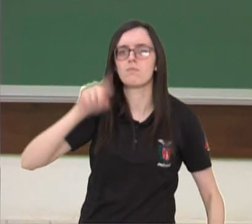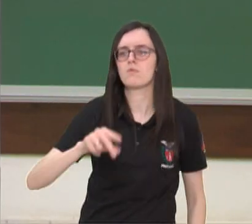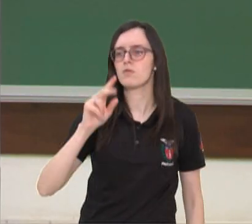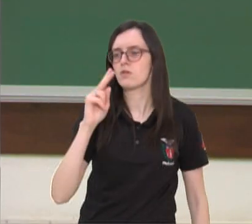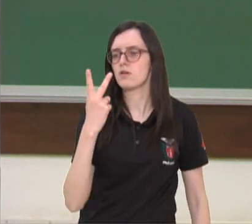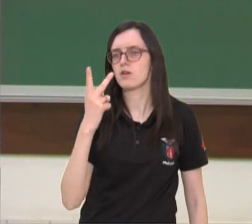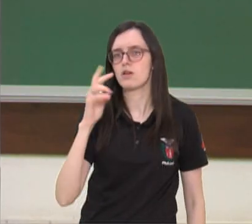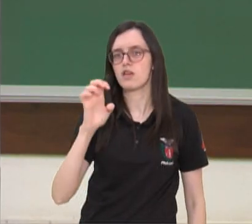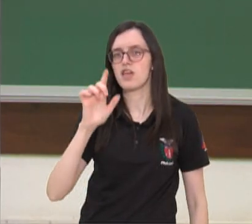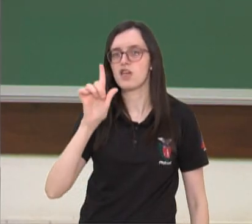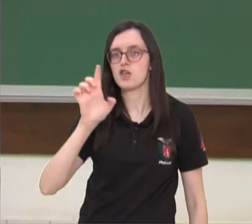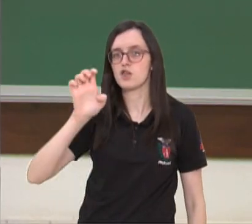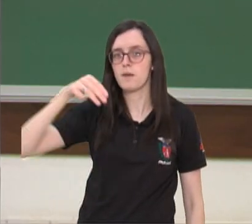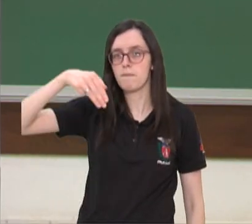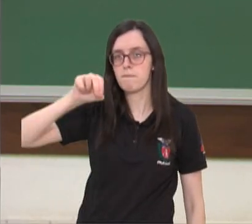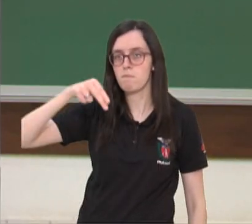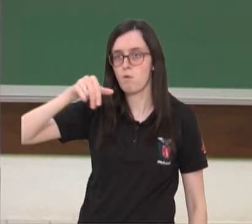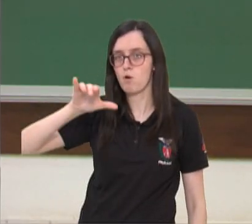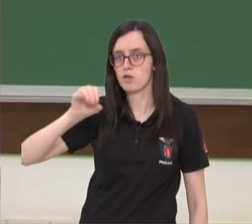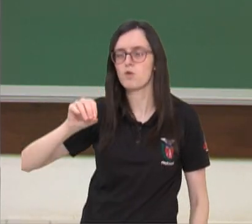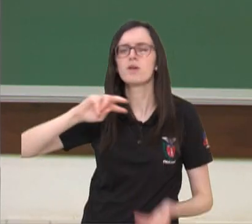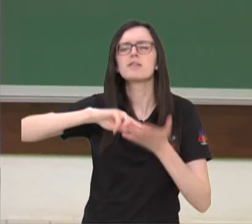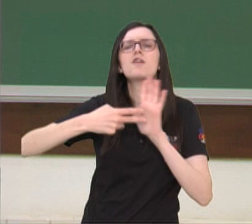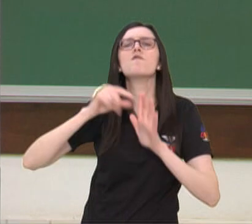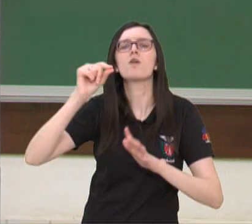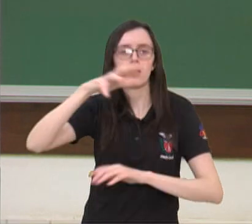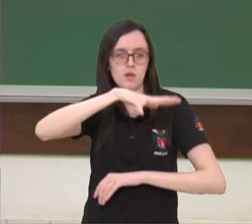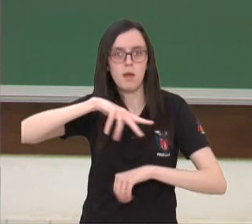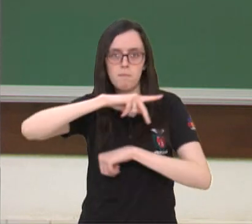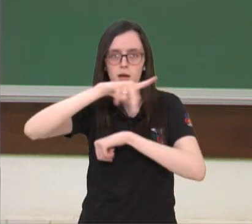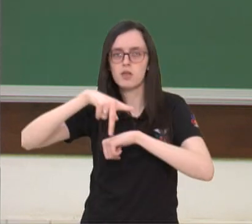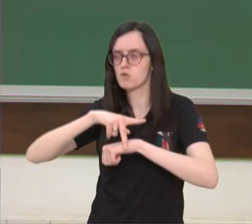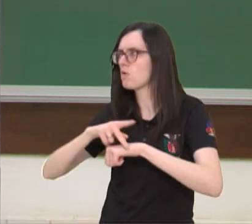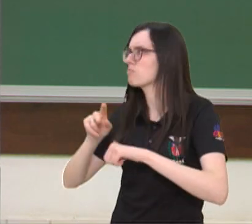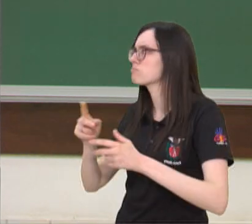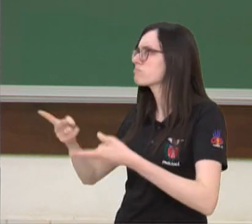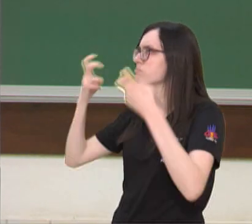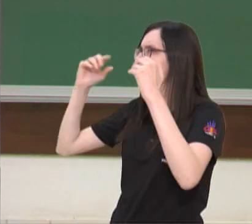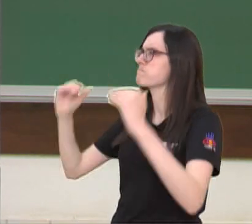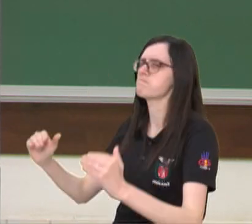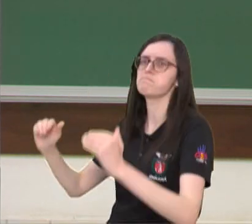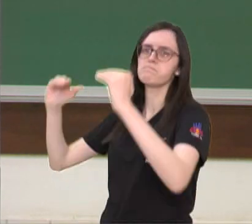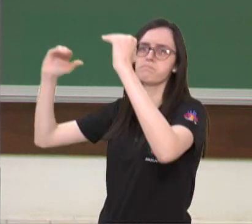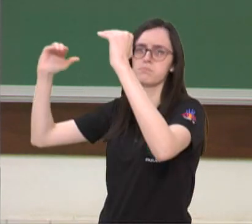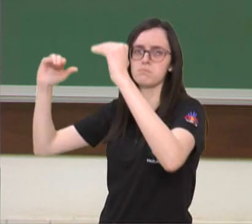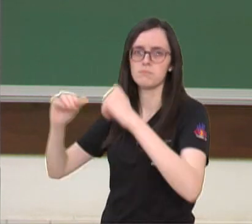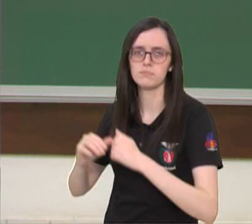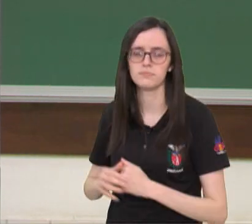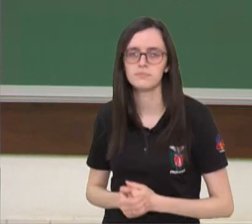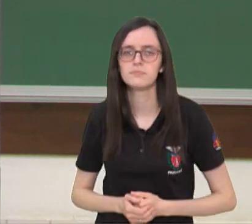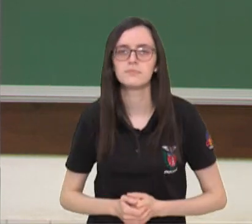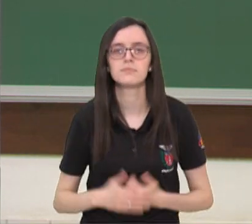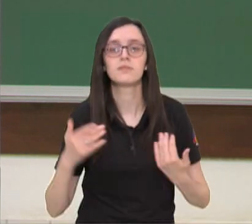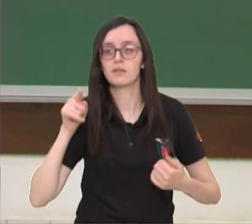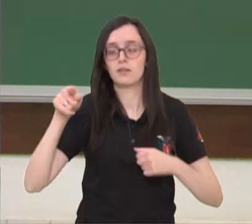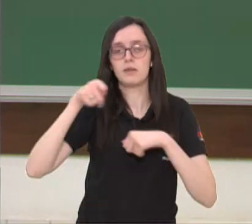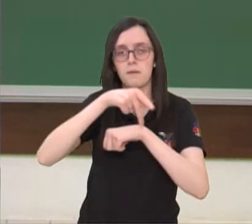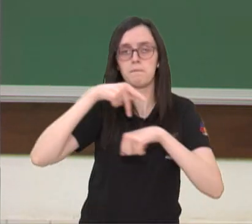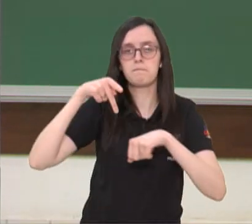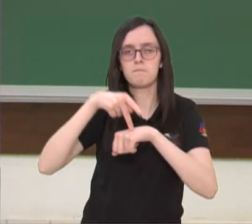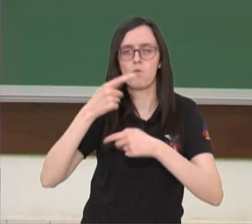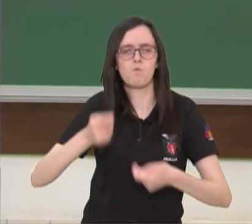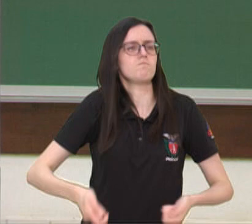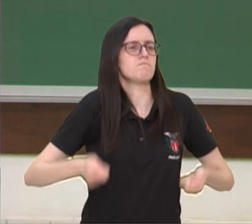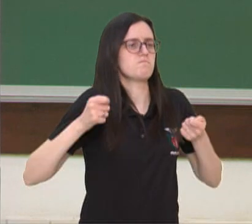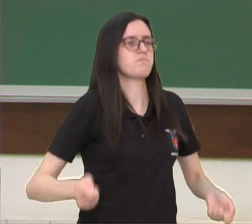hegemônicos, ou seja, países que são tidos pelos demais países como superiores, ok? E aí esses países que